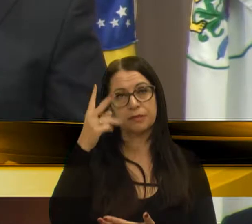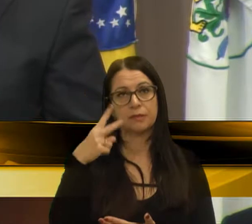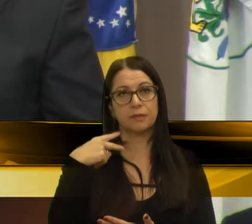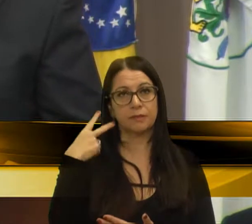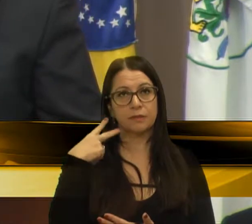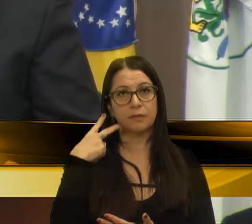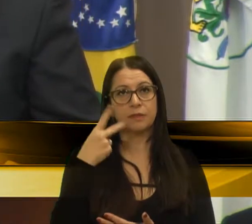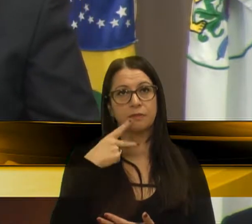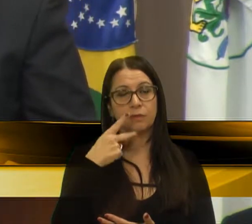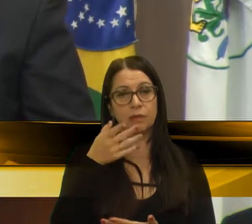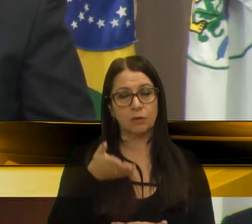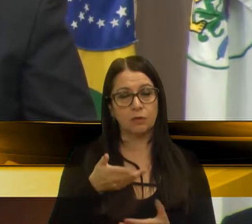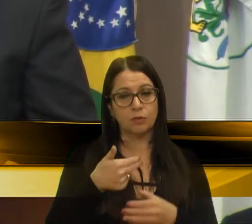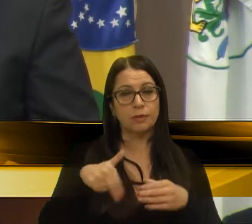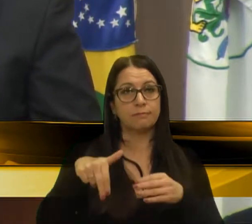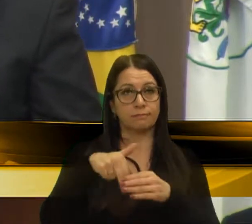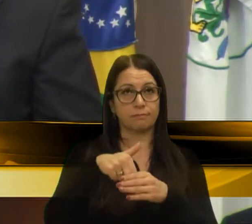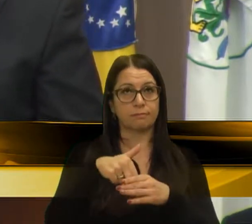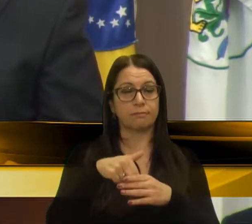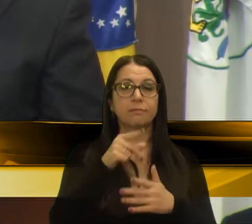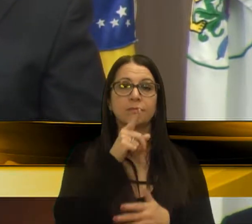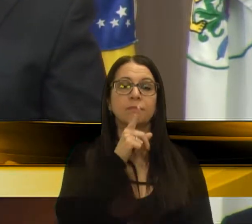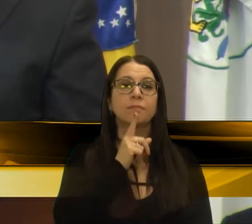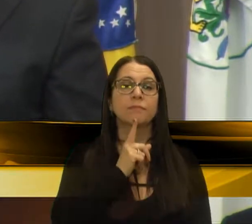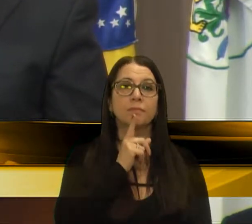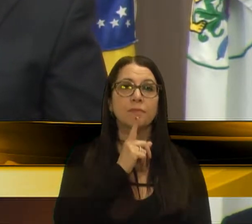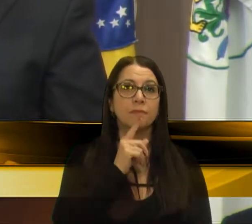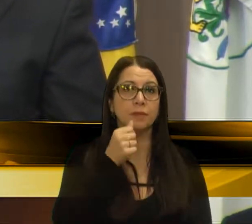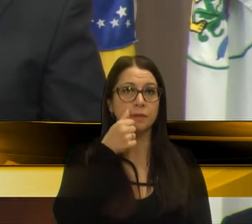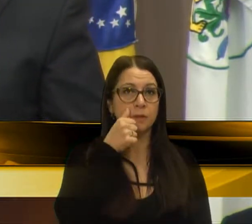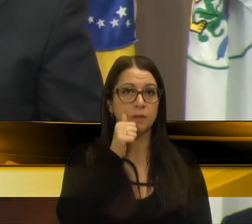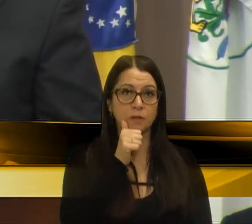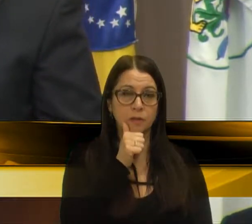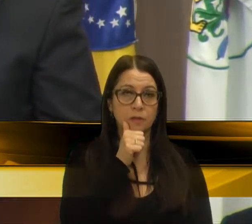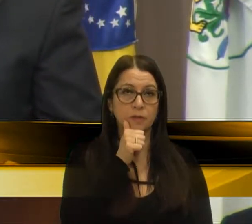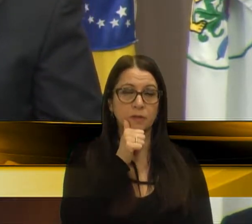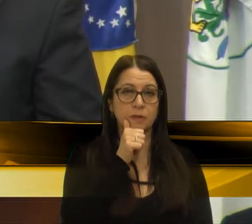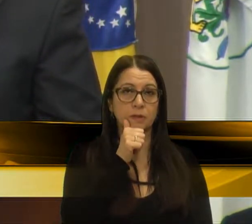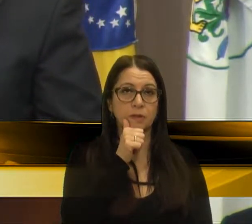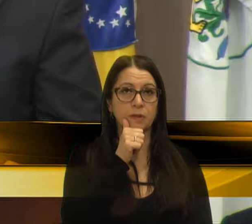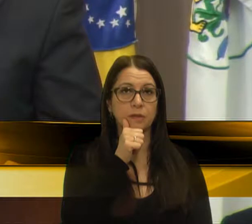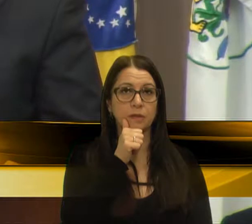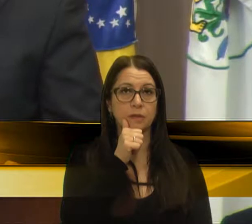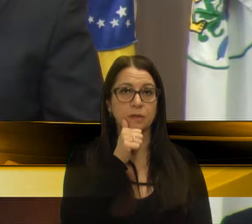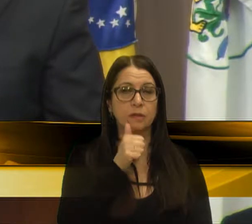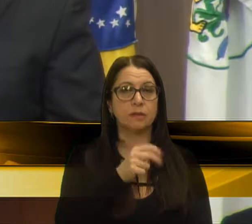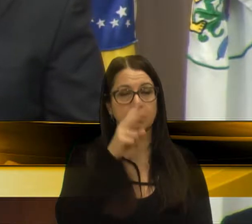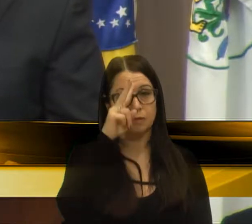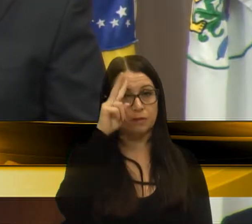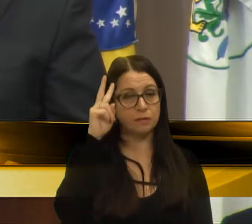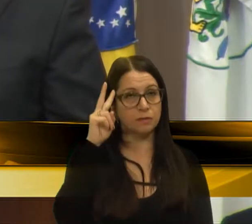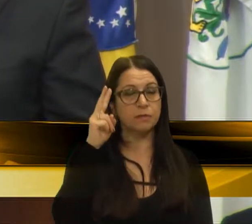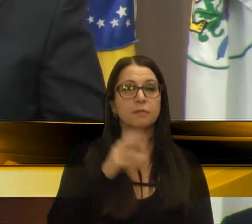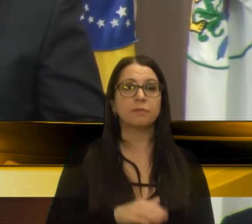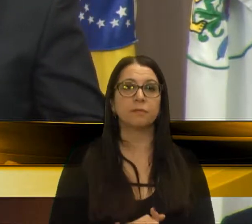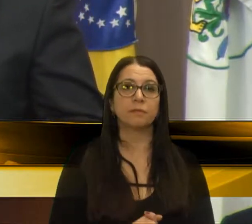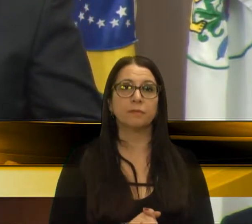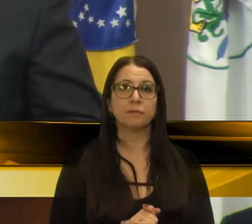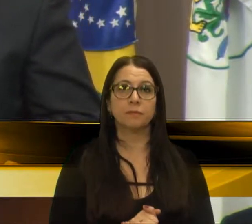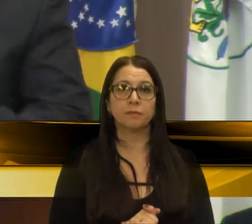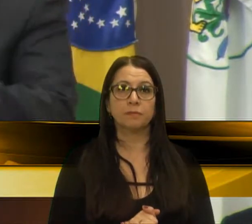que falaram hoje aqui em nome, né? Vereador Meneguzzi, vereadora Paula e vereador Ues.